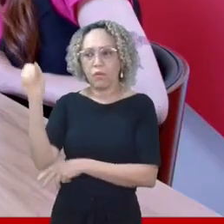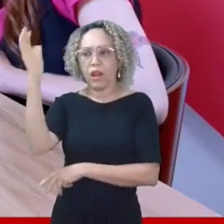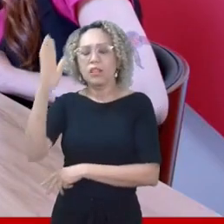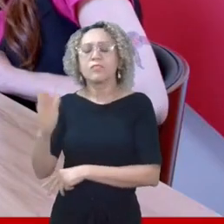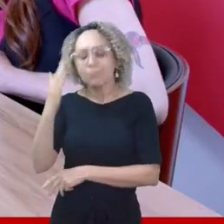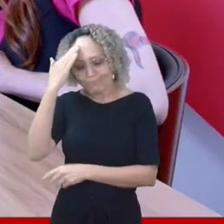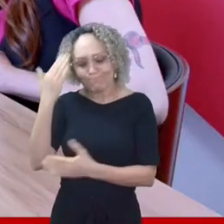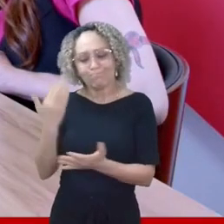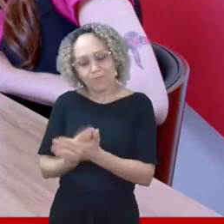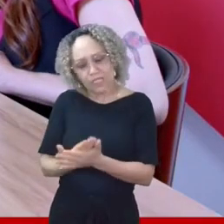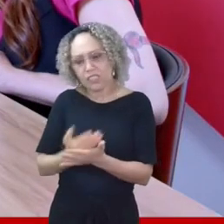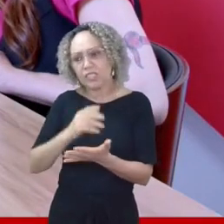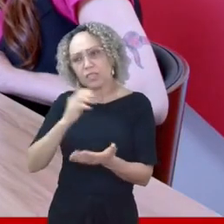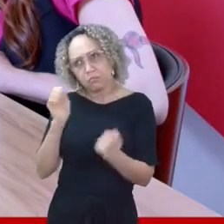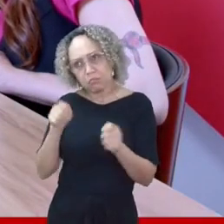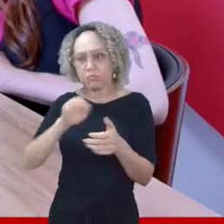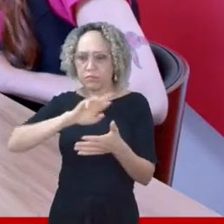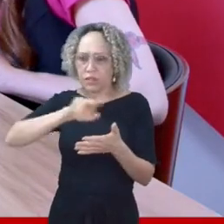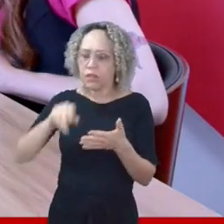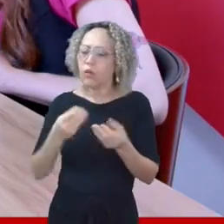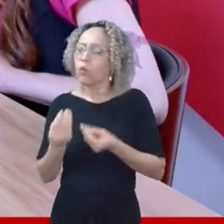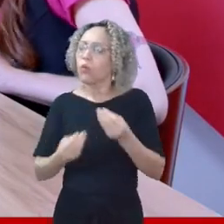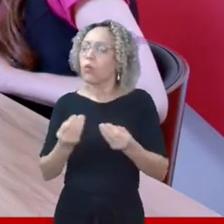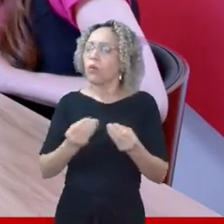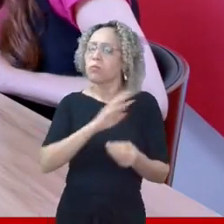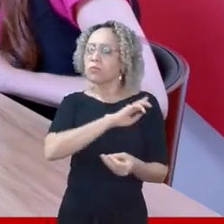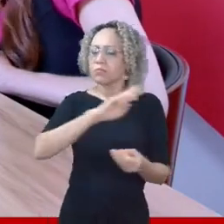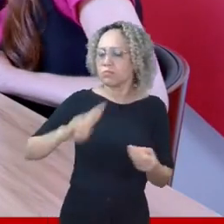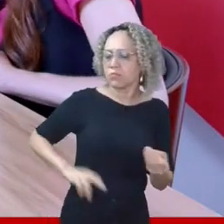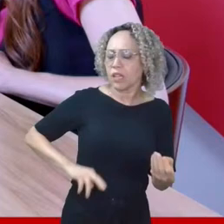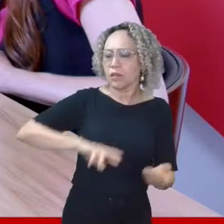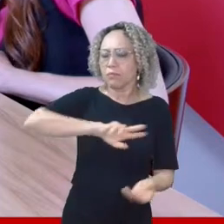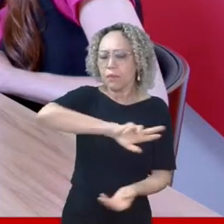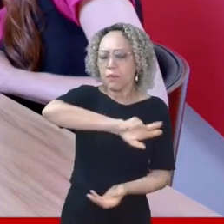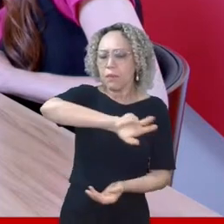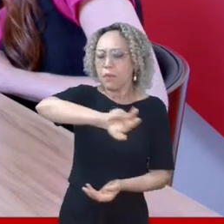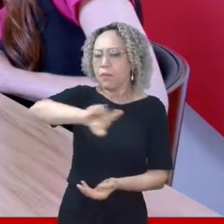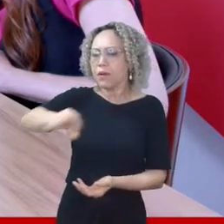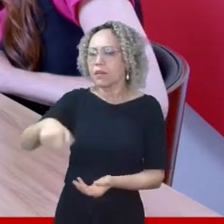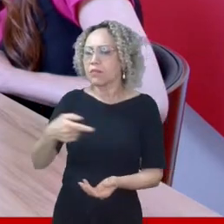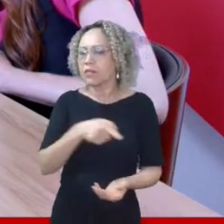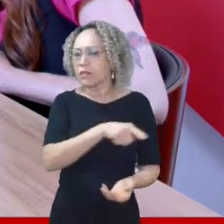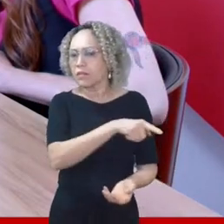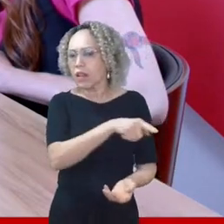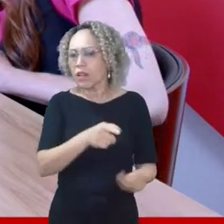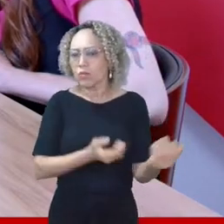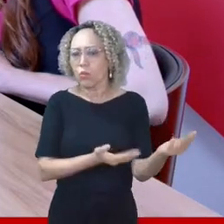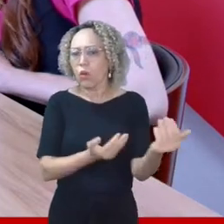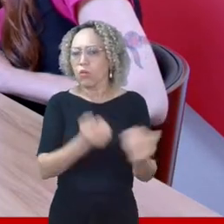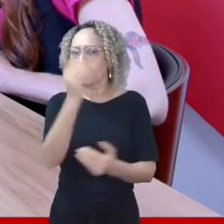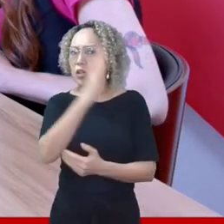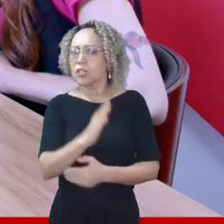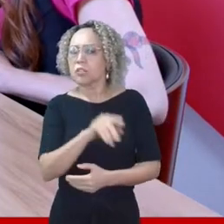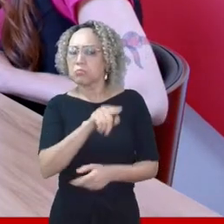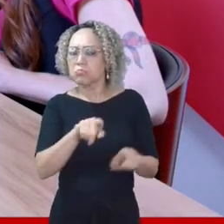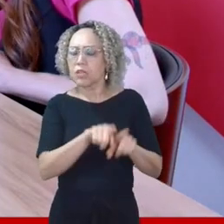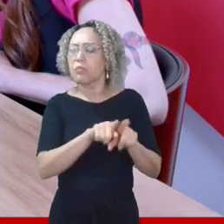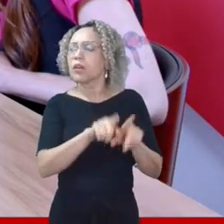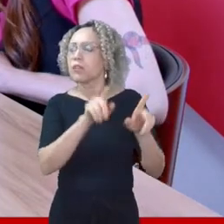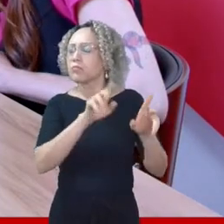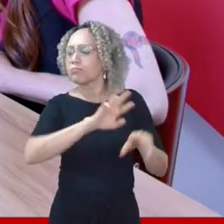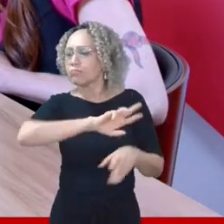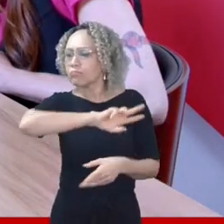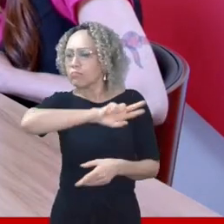que essa diversidade religiosa se manifesta hoje nas juventudes brasileiras, que também são tão diversas? Muito diversas.